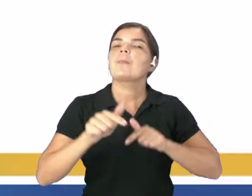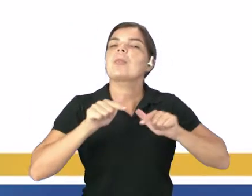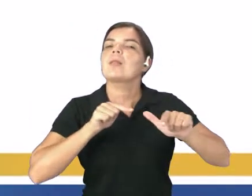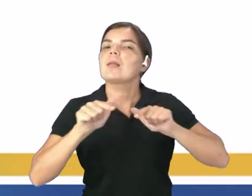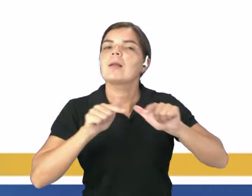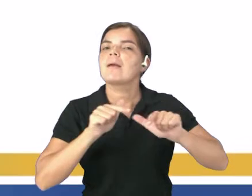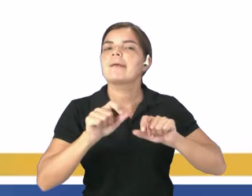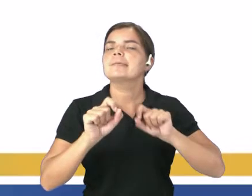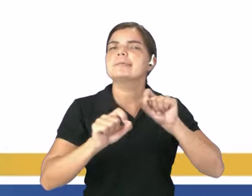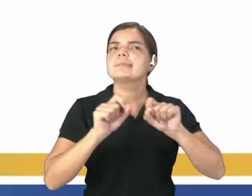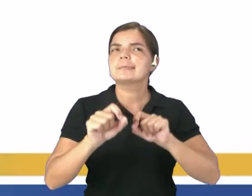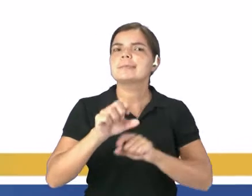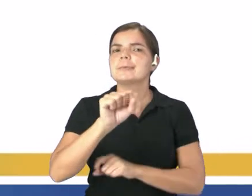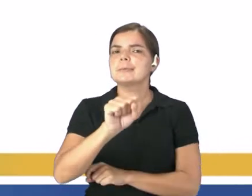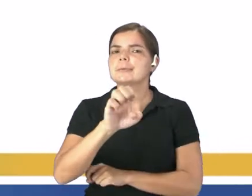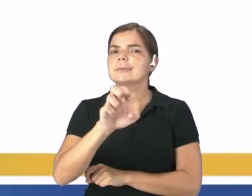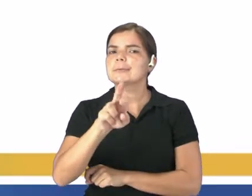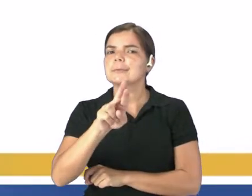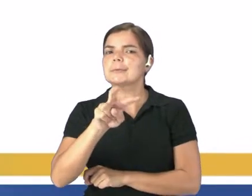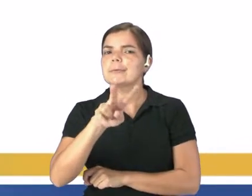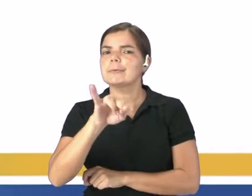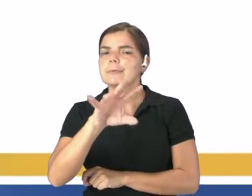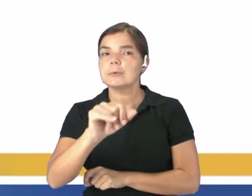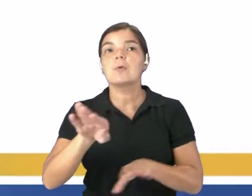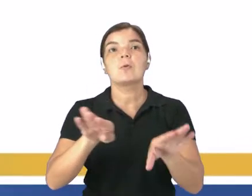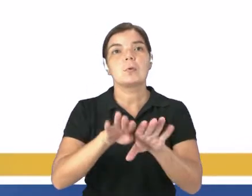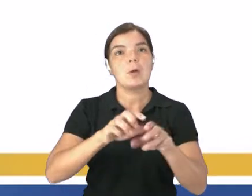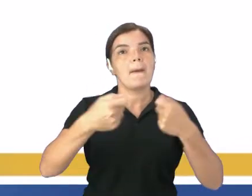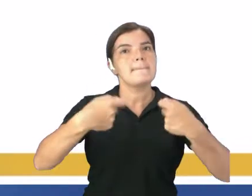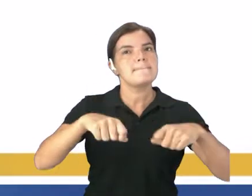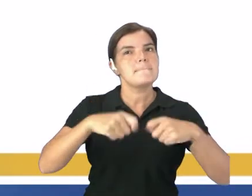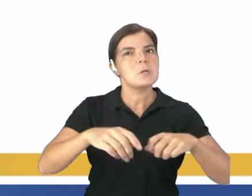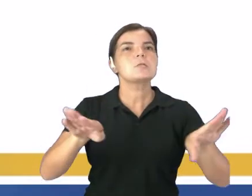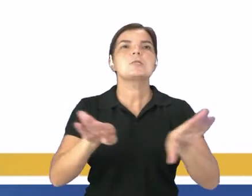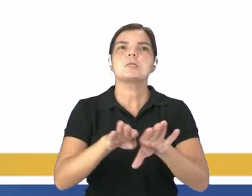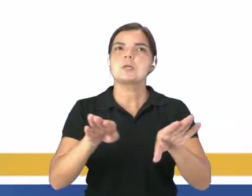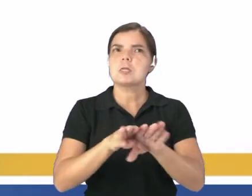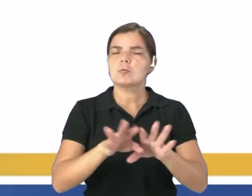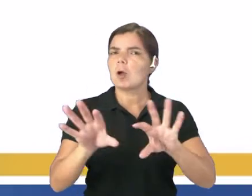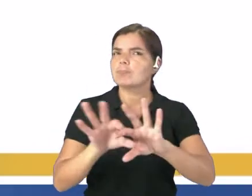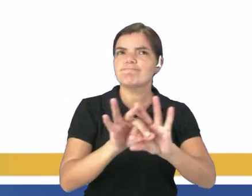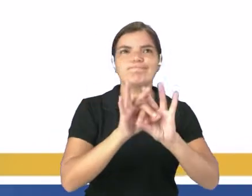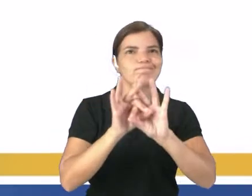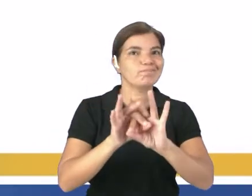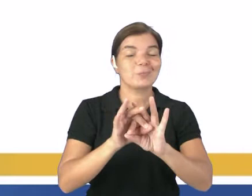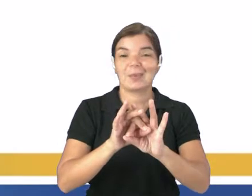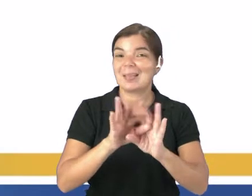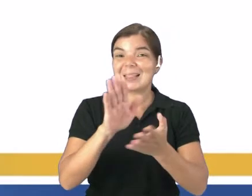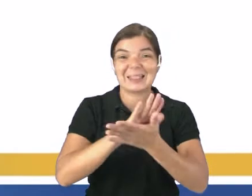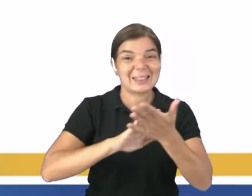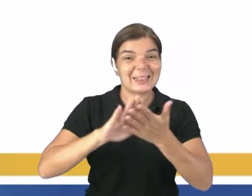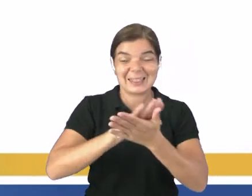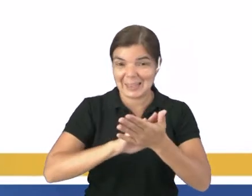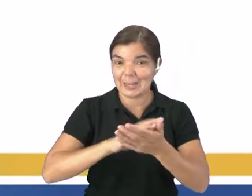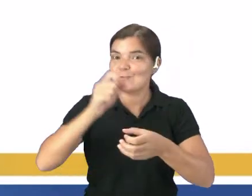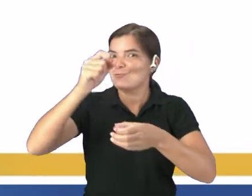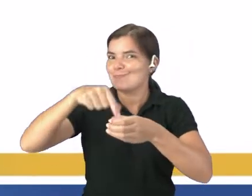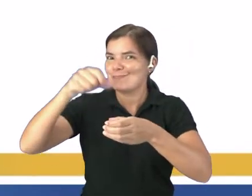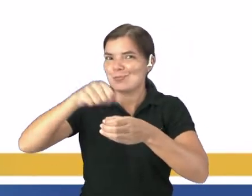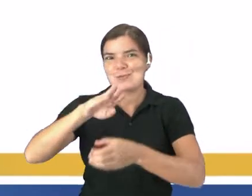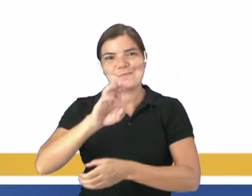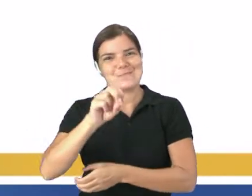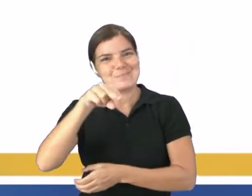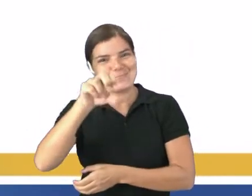Serviços são toda atividade realizada para atender necessidades e que não estão ligadas obrigatoriamente à produção de bens,